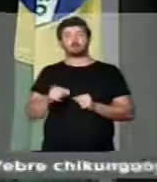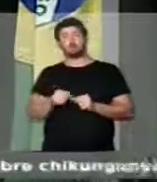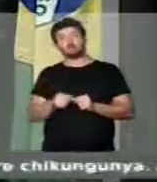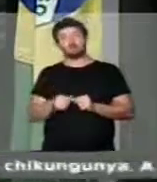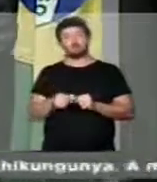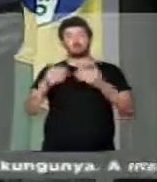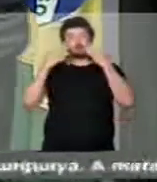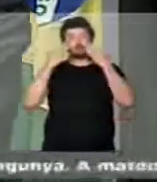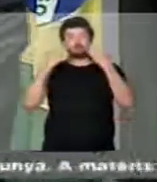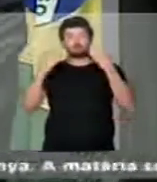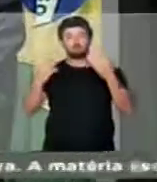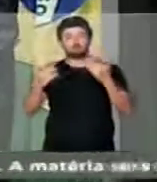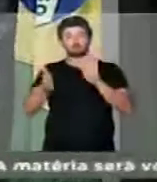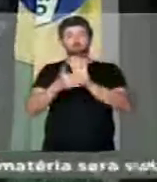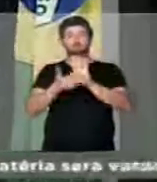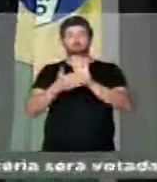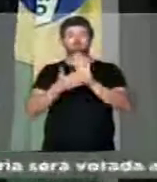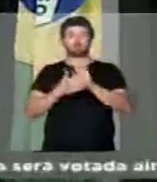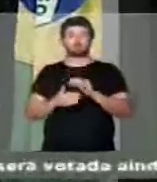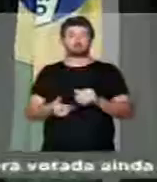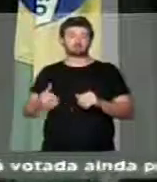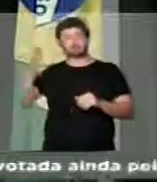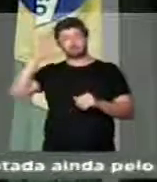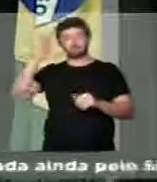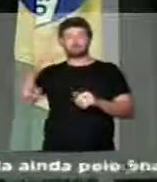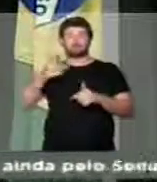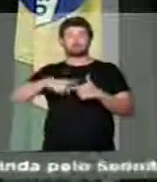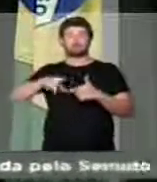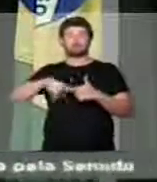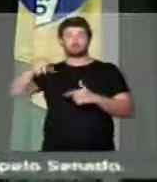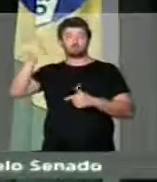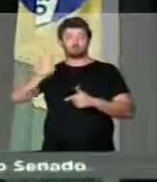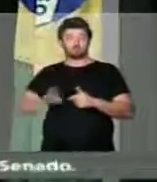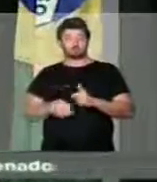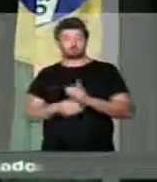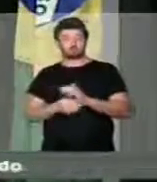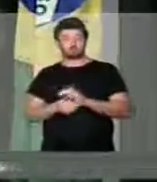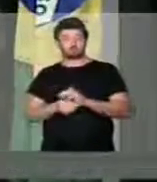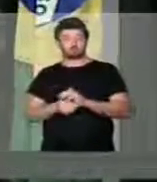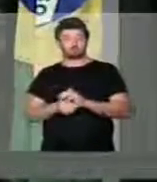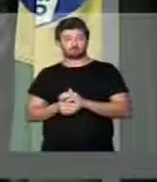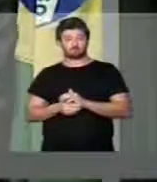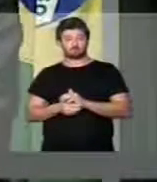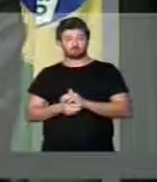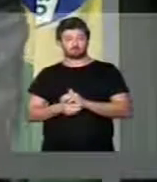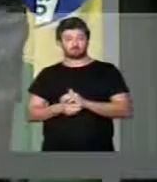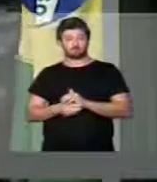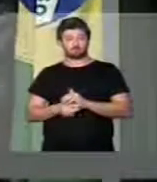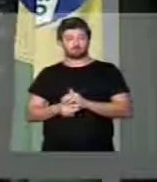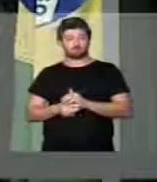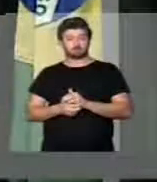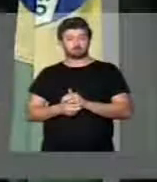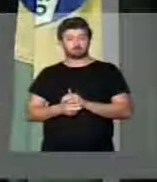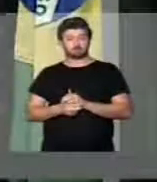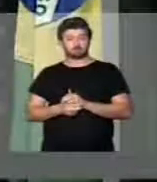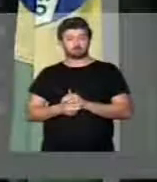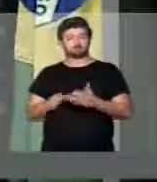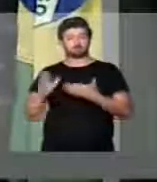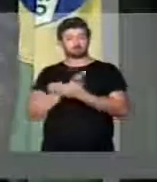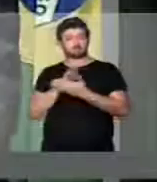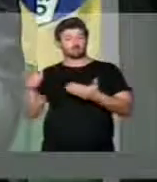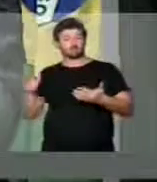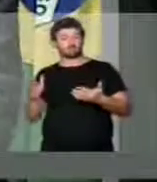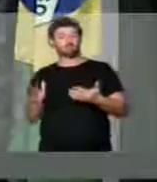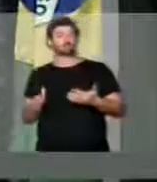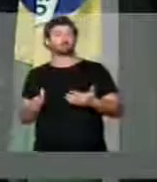de apresentação de propostas para a solução dos nossos países, para a solução dos problemas do nosso país. Ele passou a ser, em alguns casos,